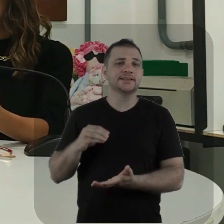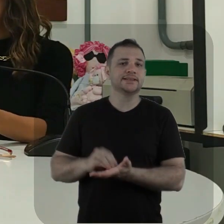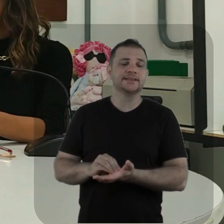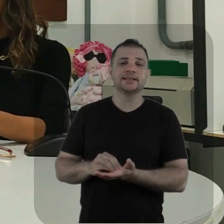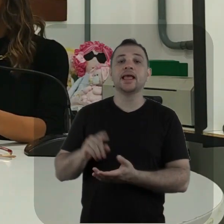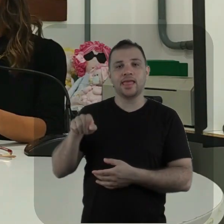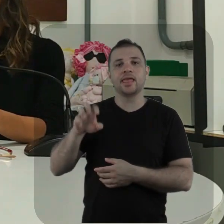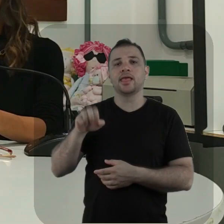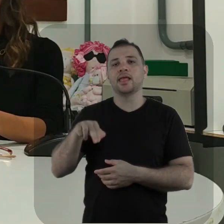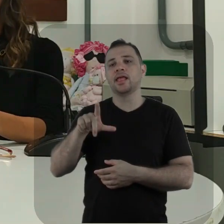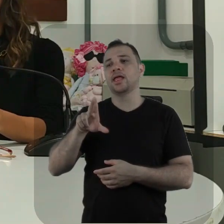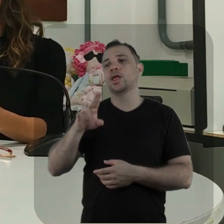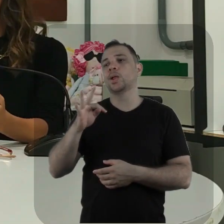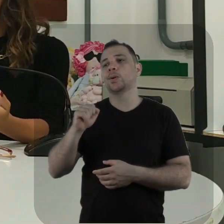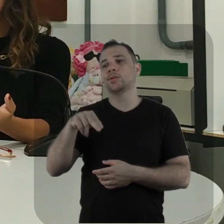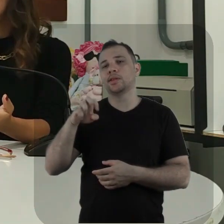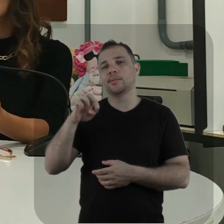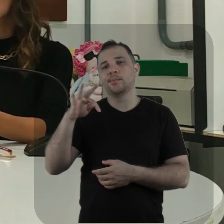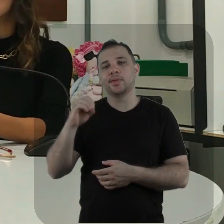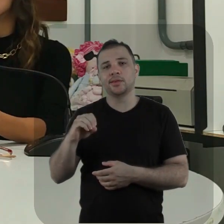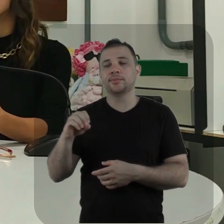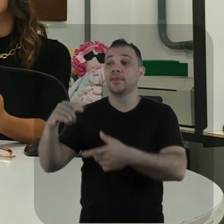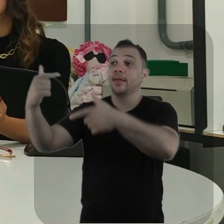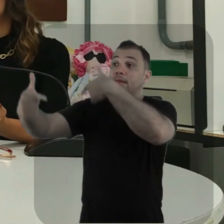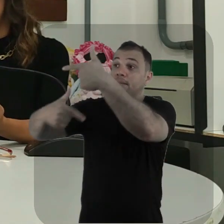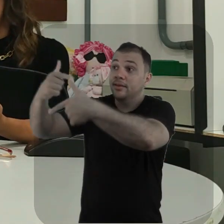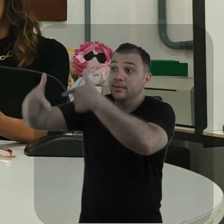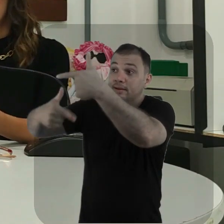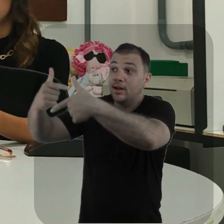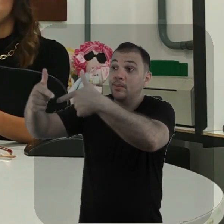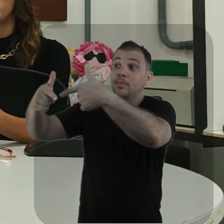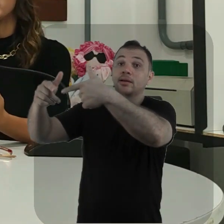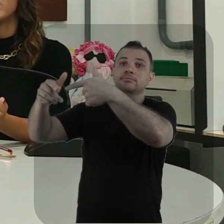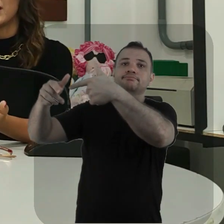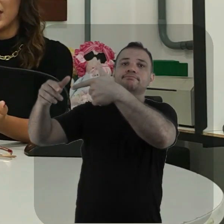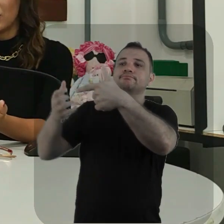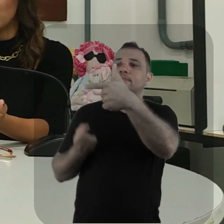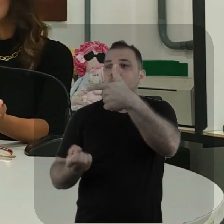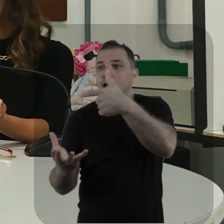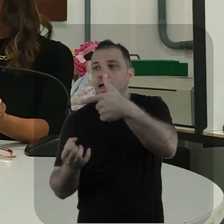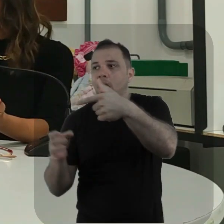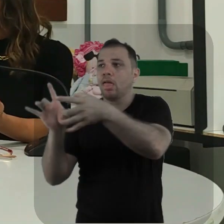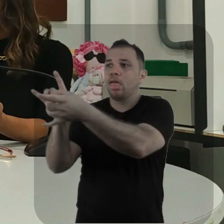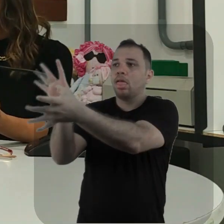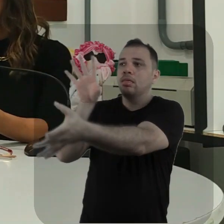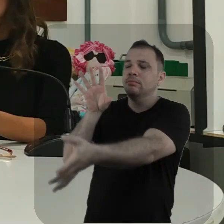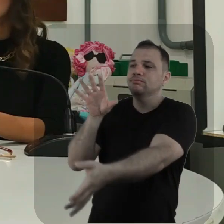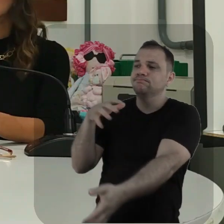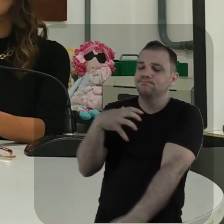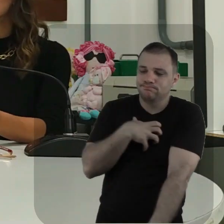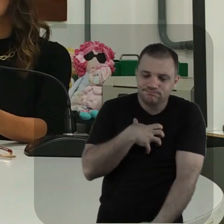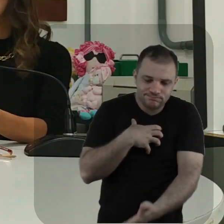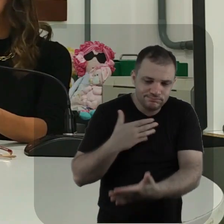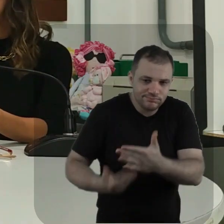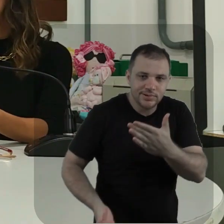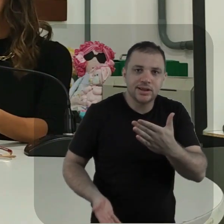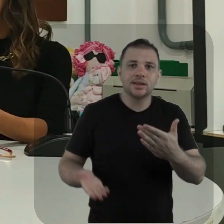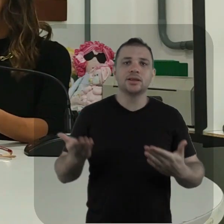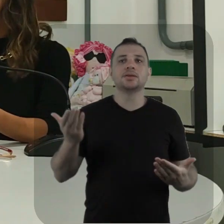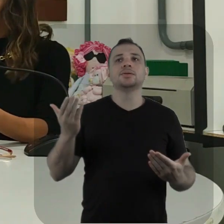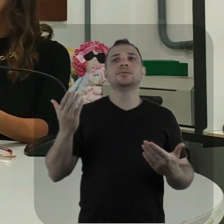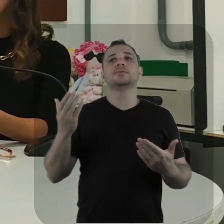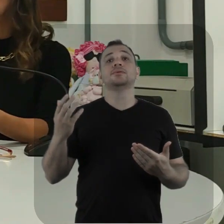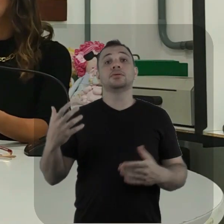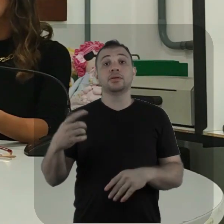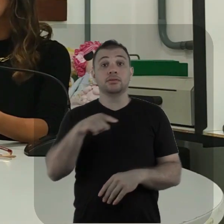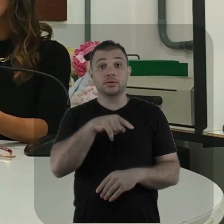deixar de trabalhar, Sim. né? Às vezes um adoecimento já é um processo de enlutamento porque te traz restrições de vida. Então, assim, o